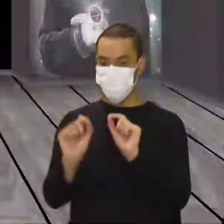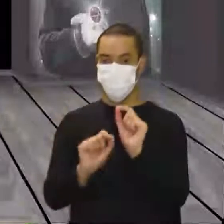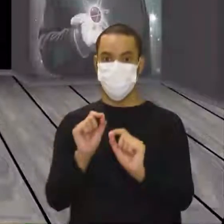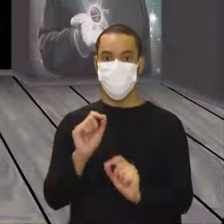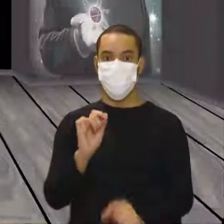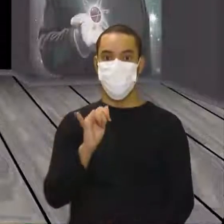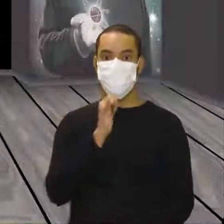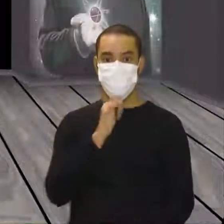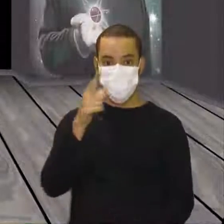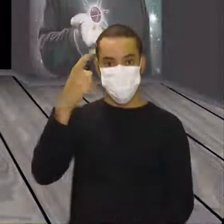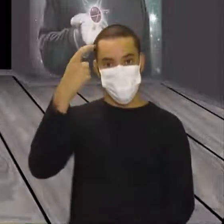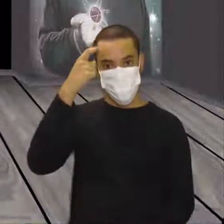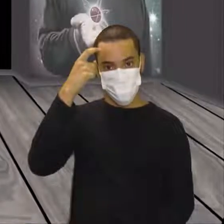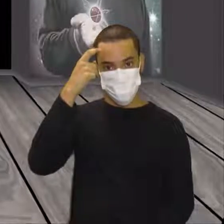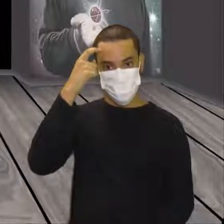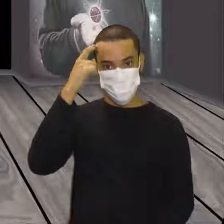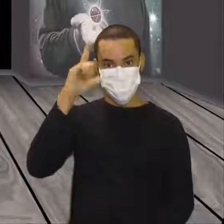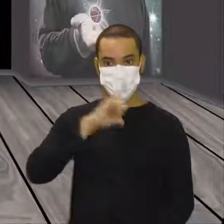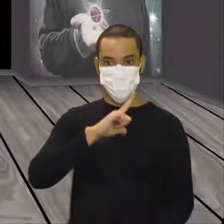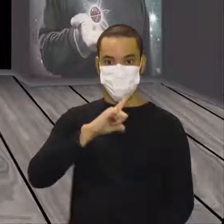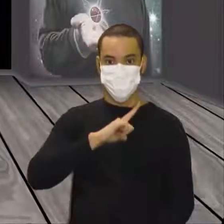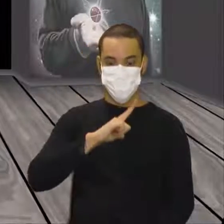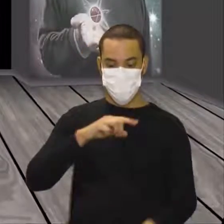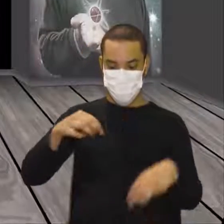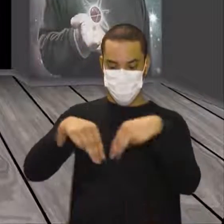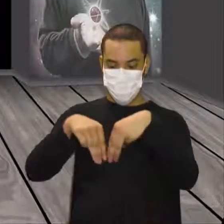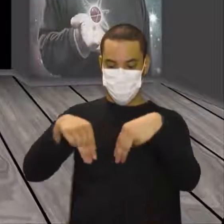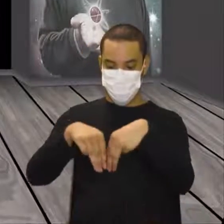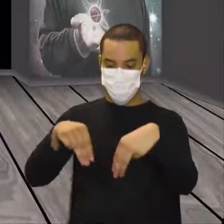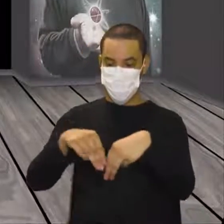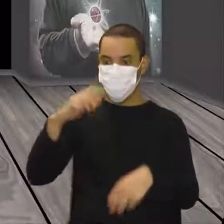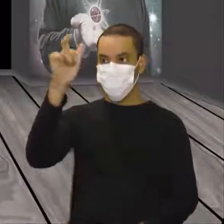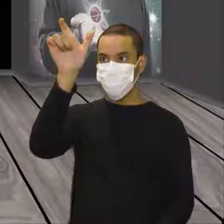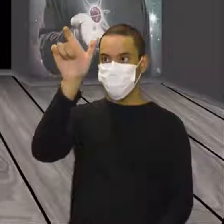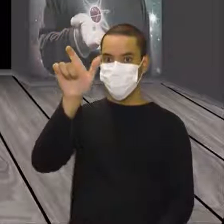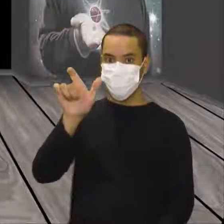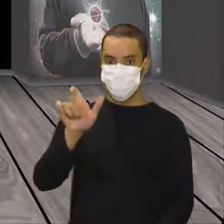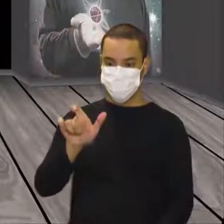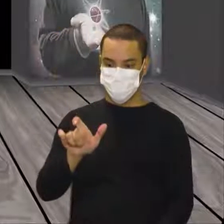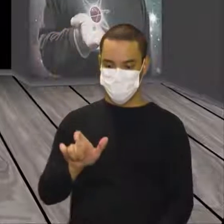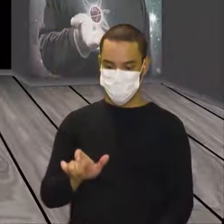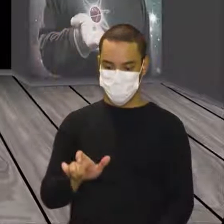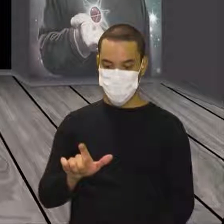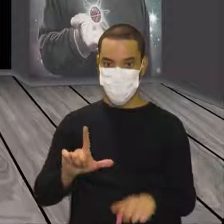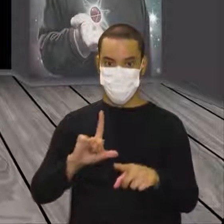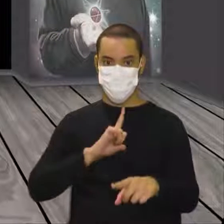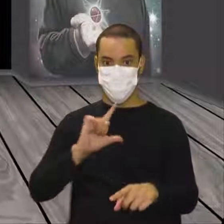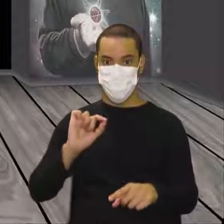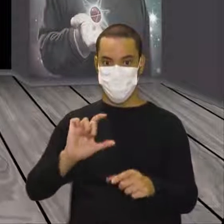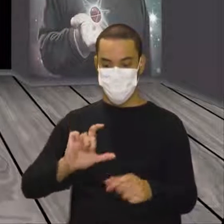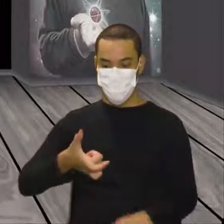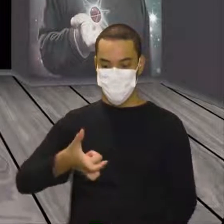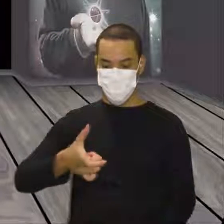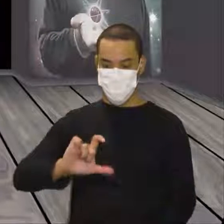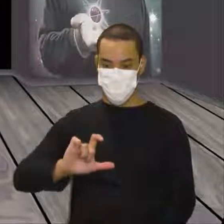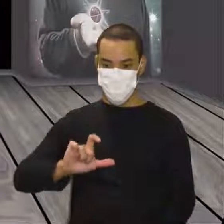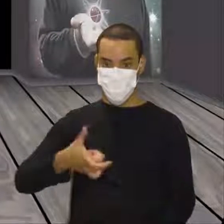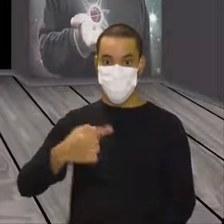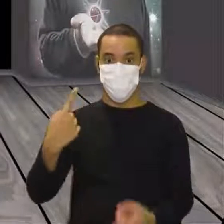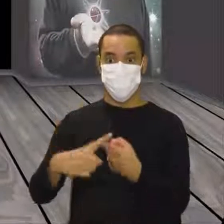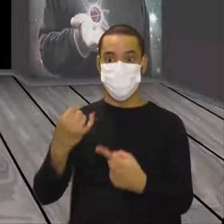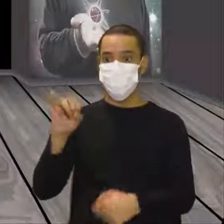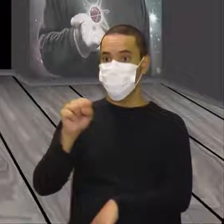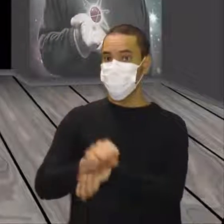você pensasse assim, o campo magnético está de cima para baixo, nesse caso, né? E ali a bobina está, a espira está girando, porque se ela ficar